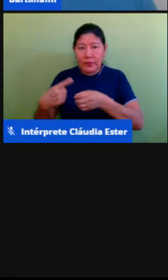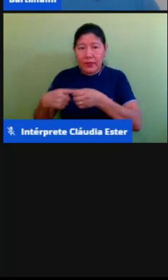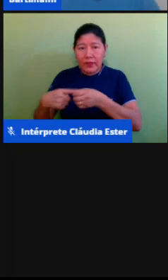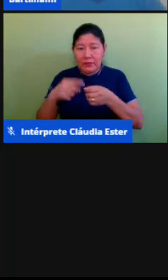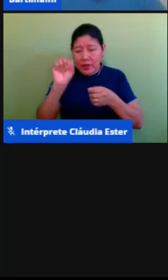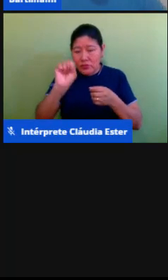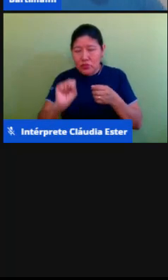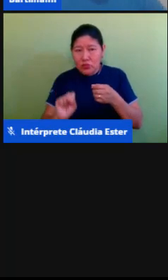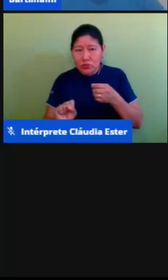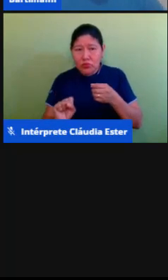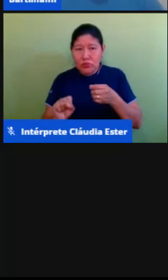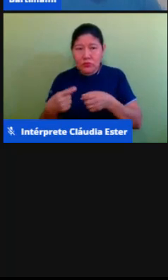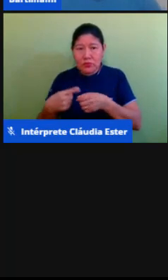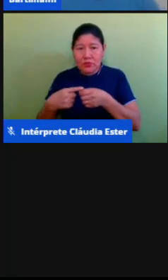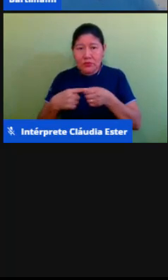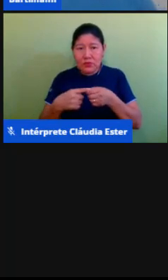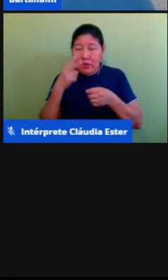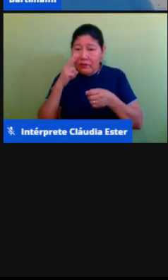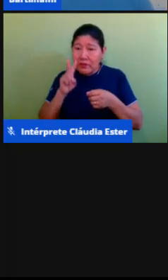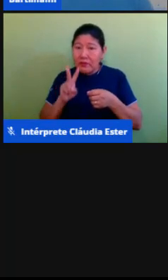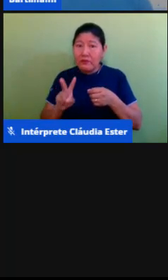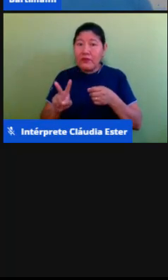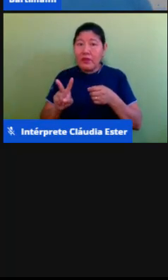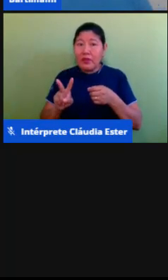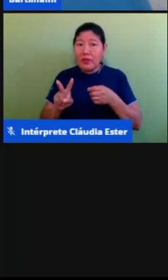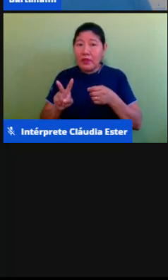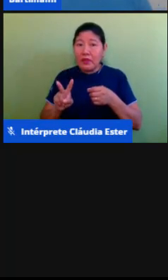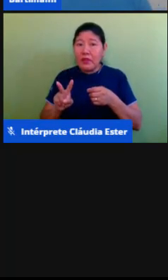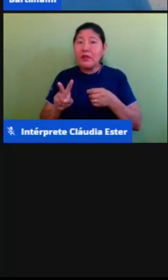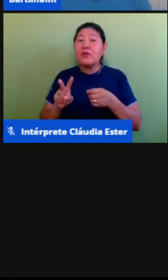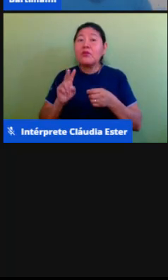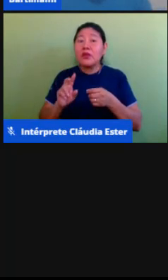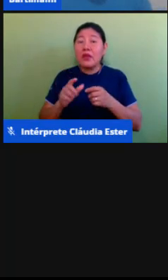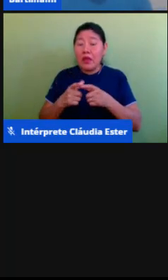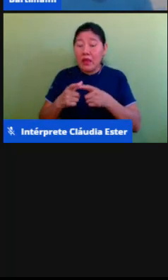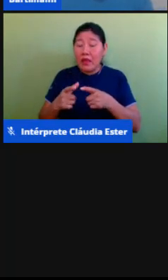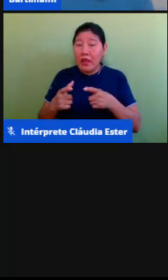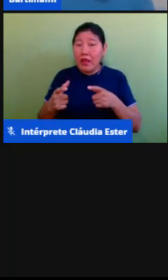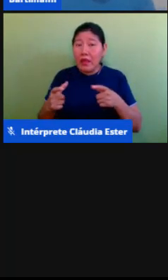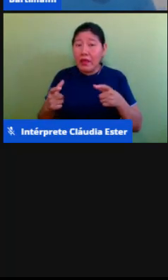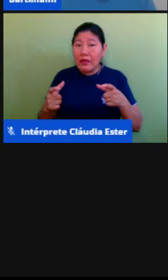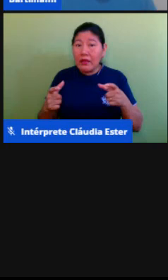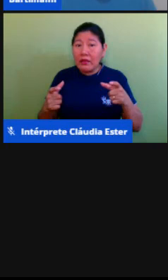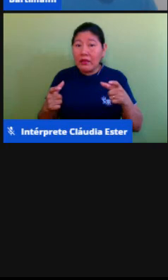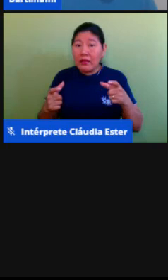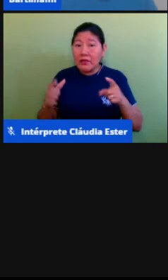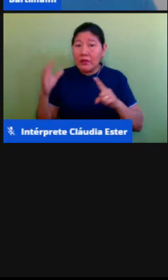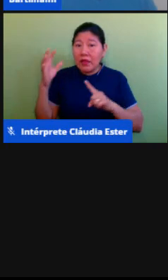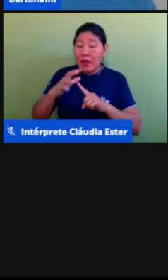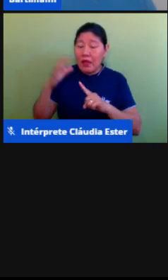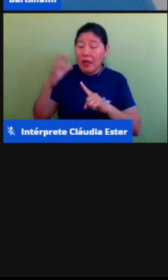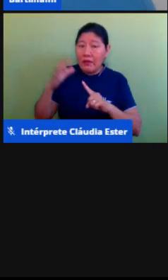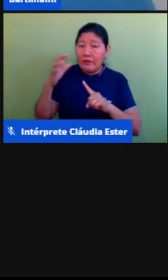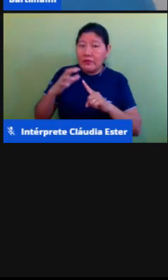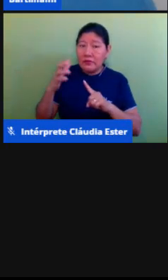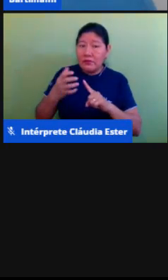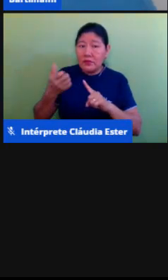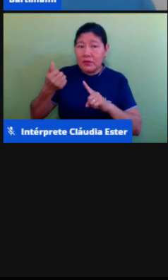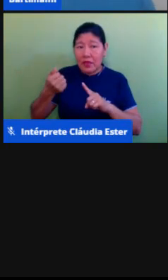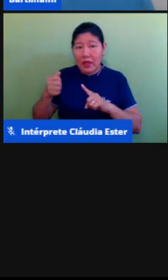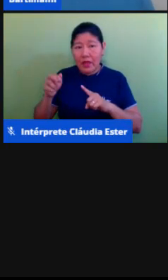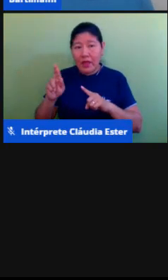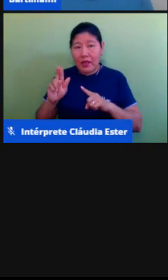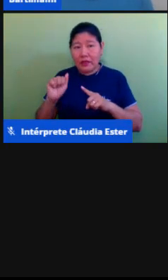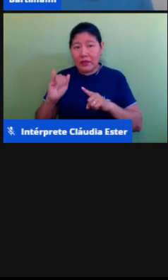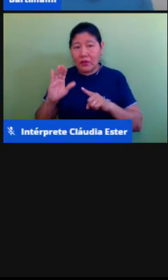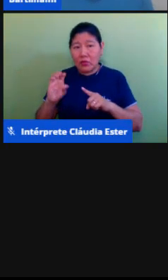de Jaraguari, você tem a predominância das áreas de agricultura e das áreas de formação savânica, e